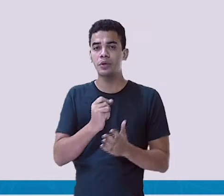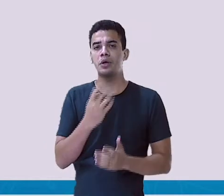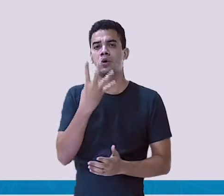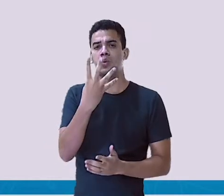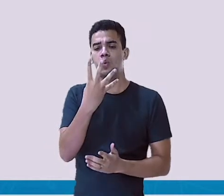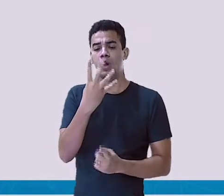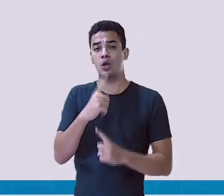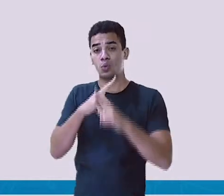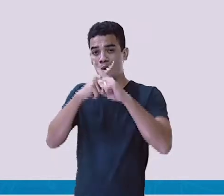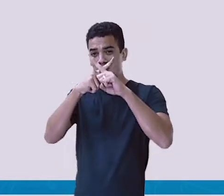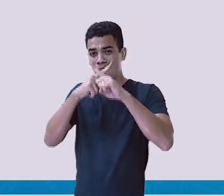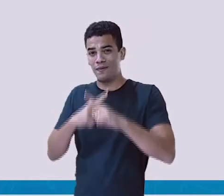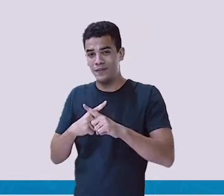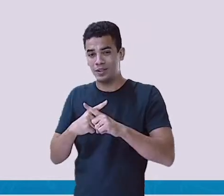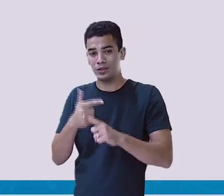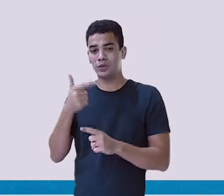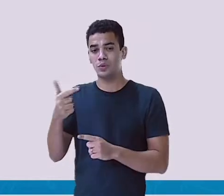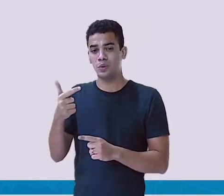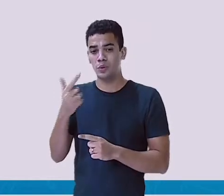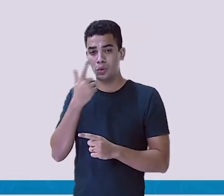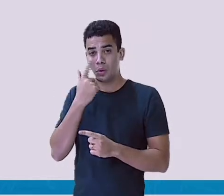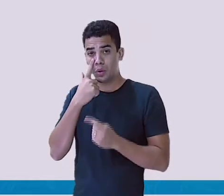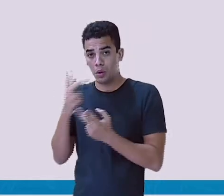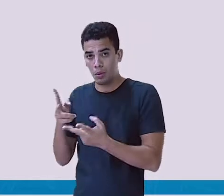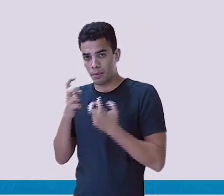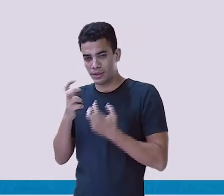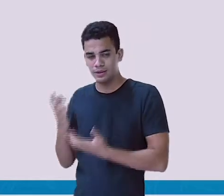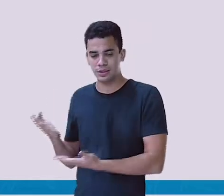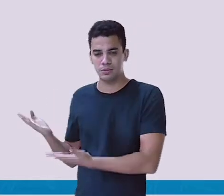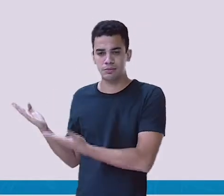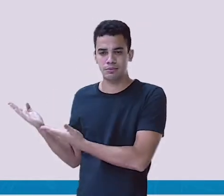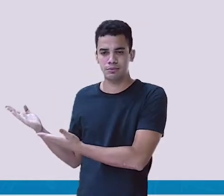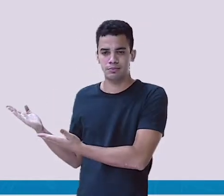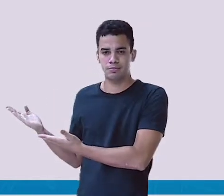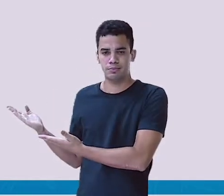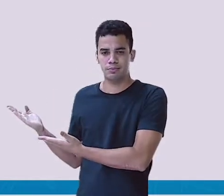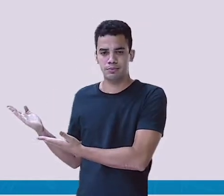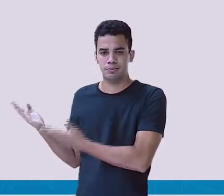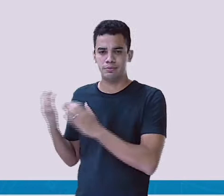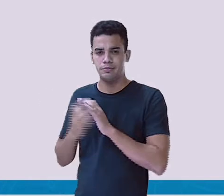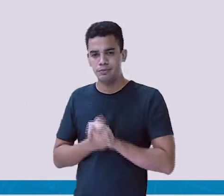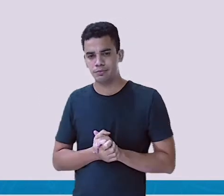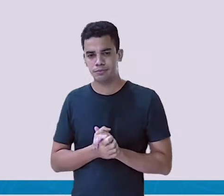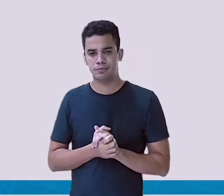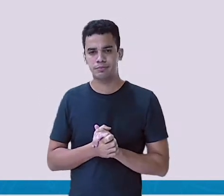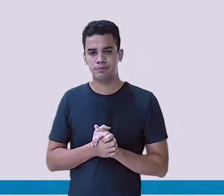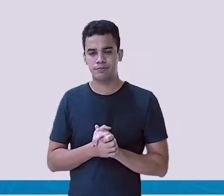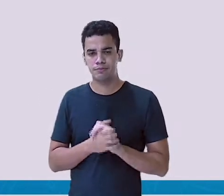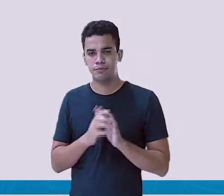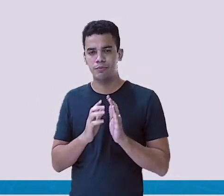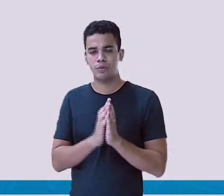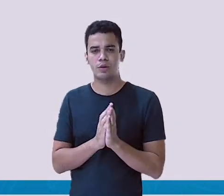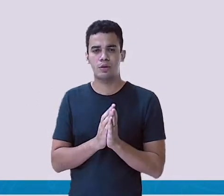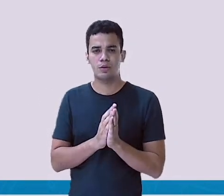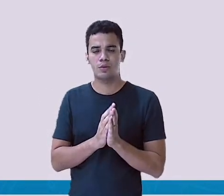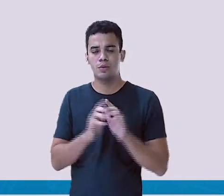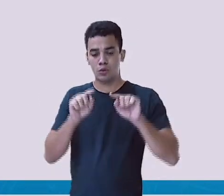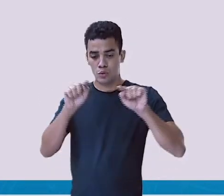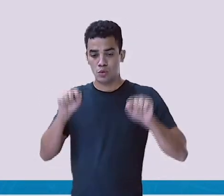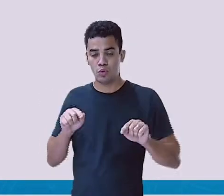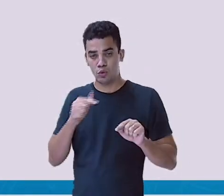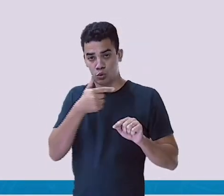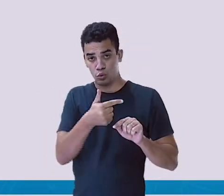entre parênteses para a gente observar a resolução. 4 vezes 2 ao quadrado